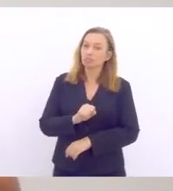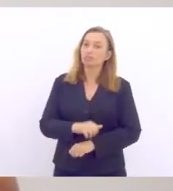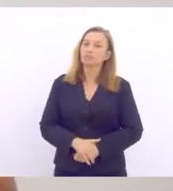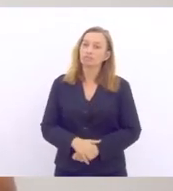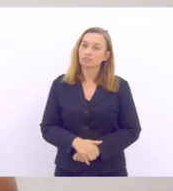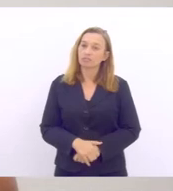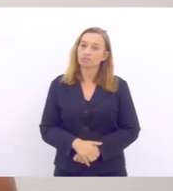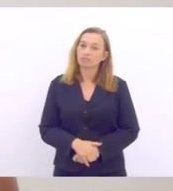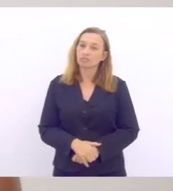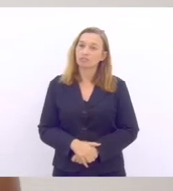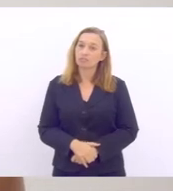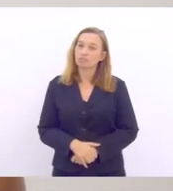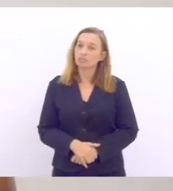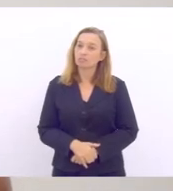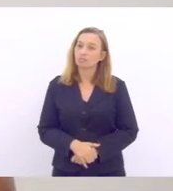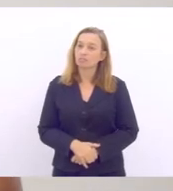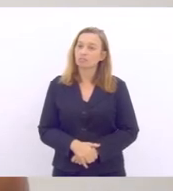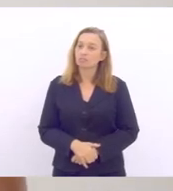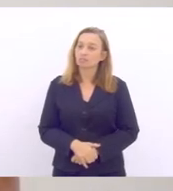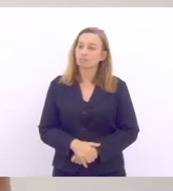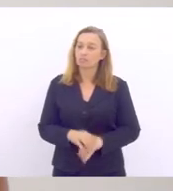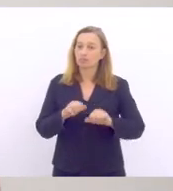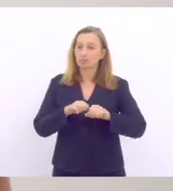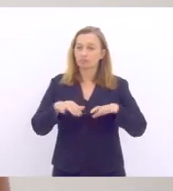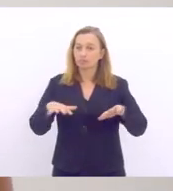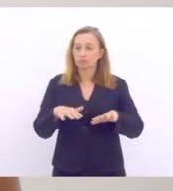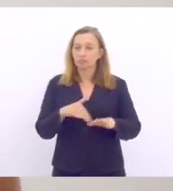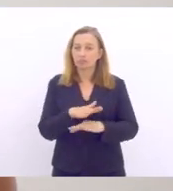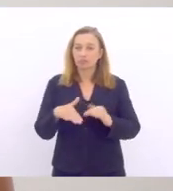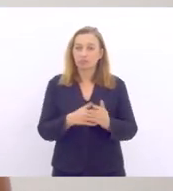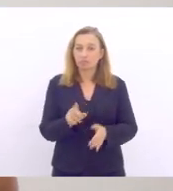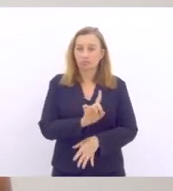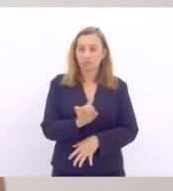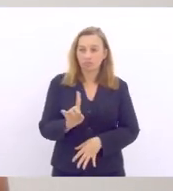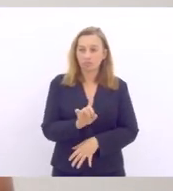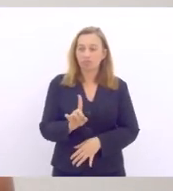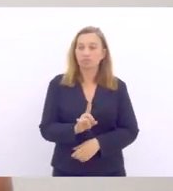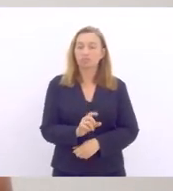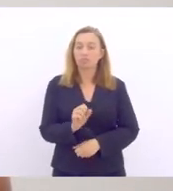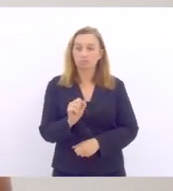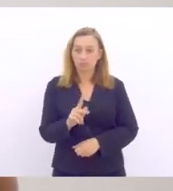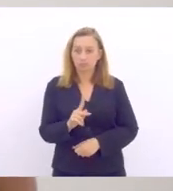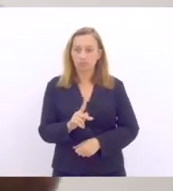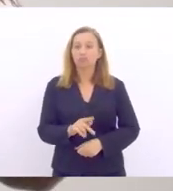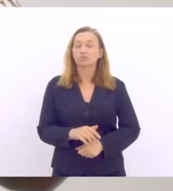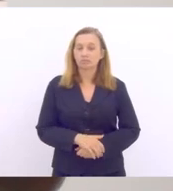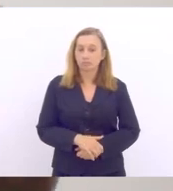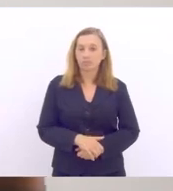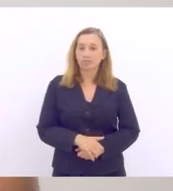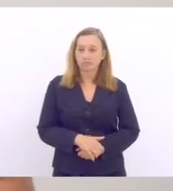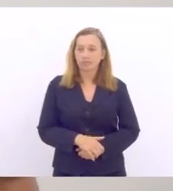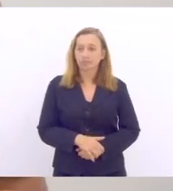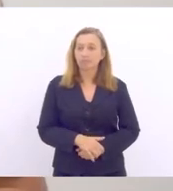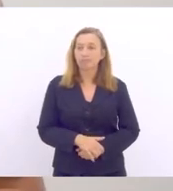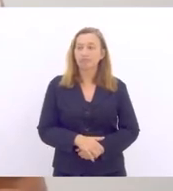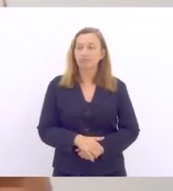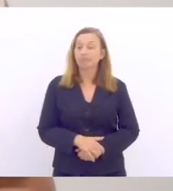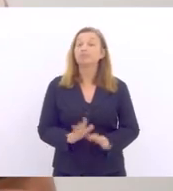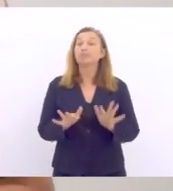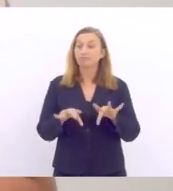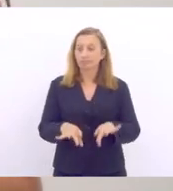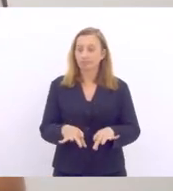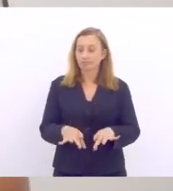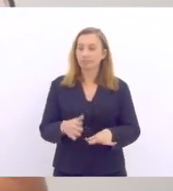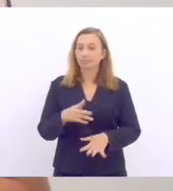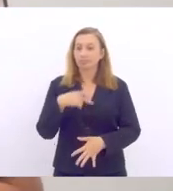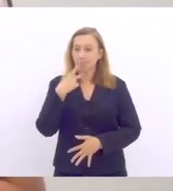E nós temos. Tá? Isso aí não vaza para ninguém, isso fica entre o BEP. Tá? E para fechar a